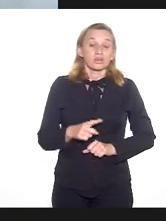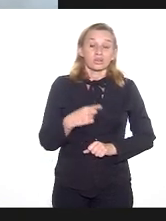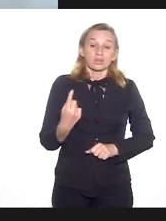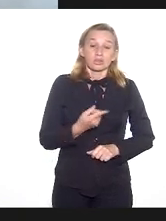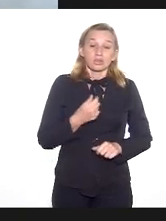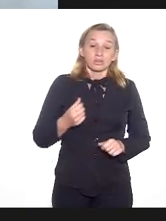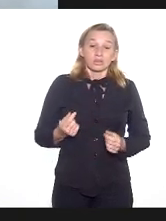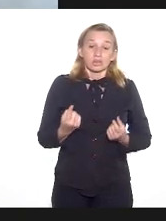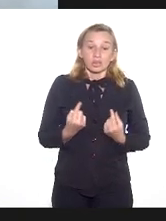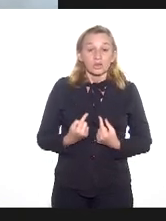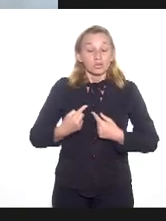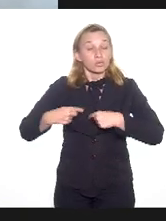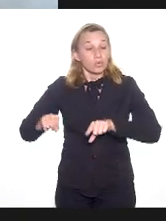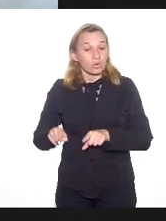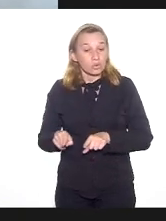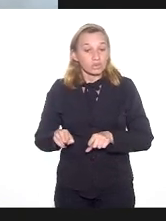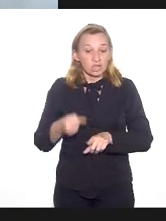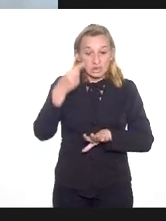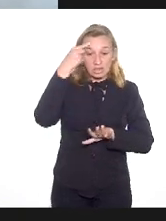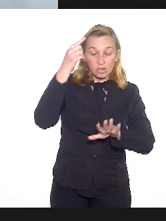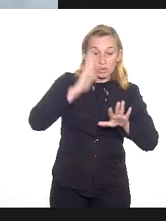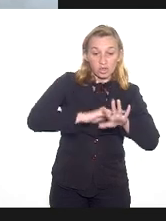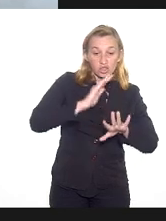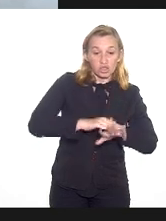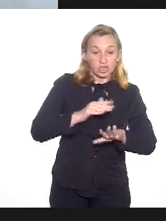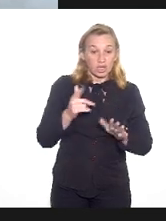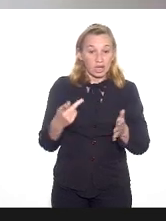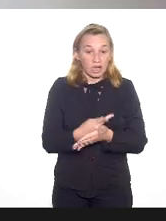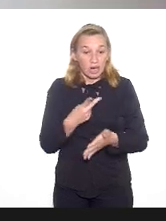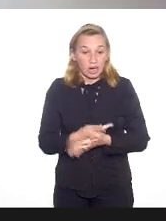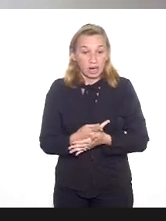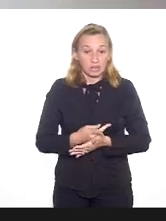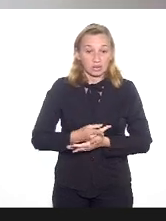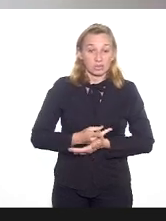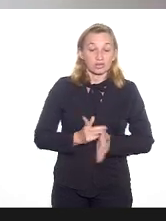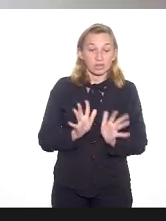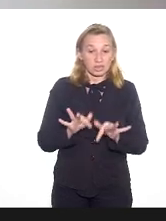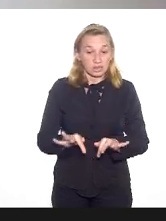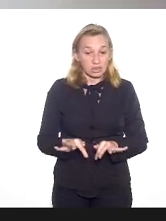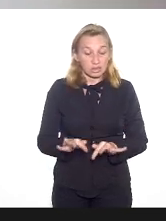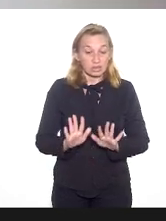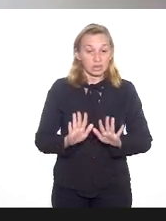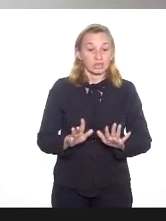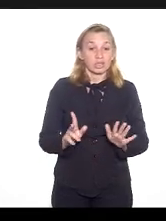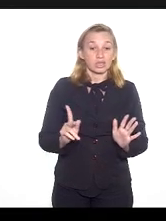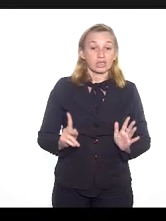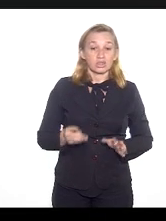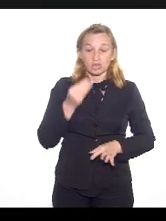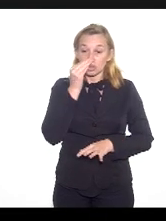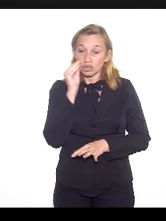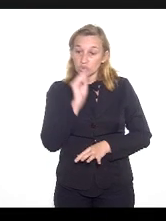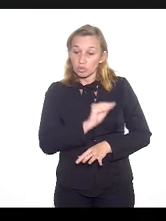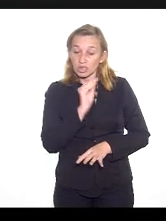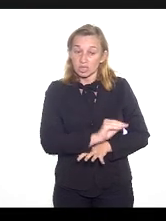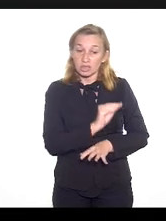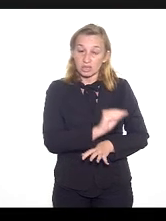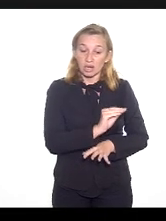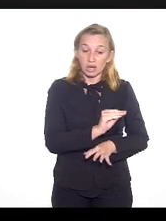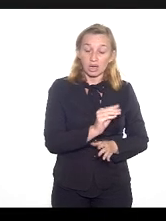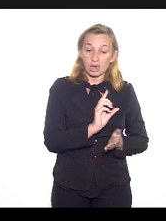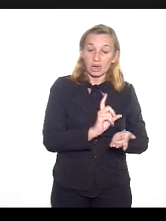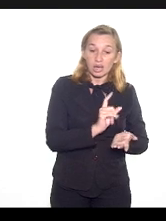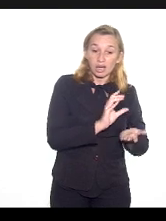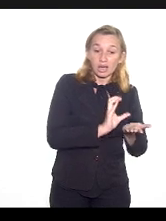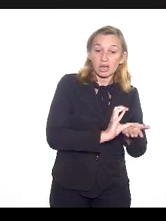esse tipo de procrastinação ideológica e sindicante dos grupos sociais. Renegar a operação das antecipações de receita